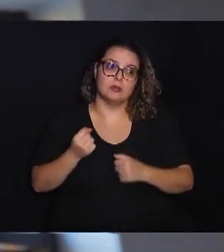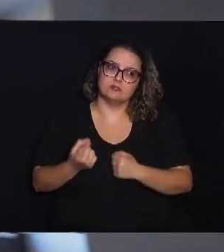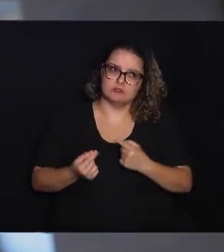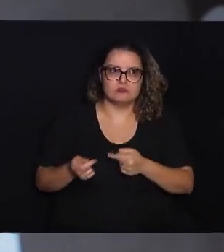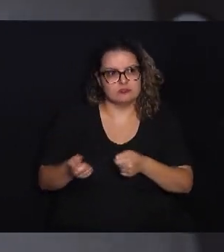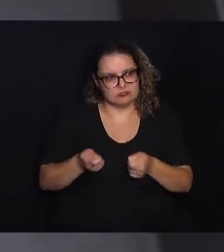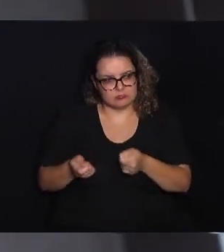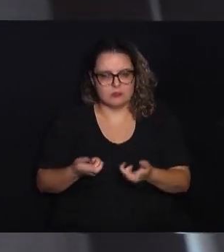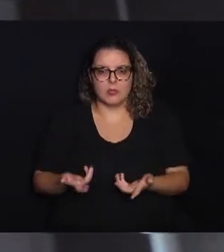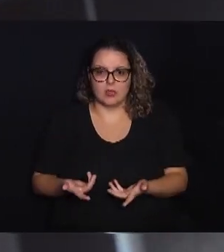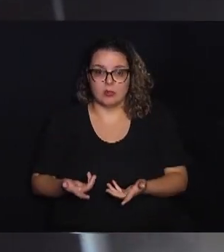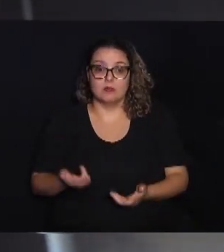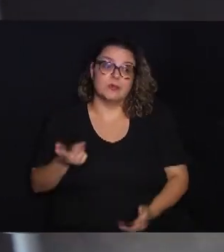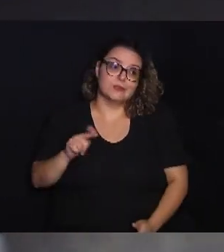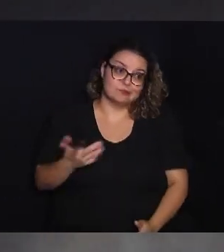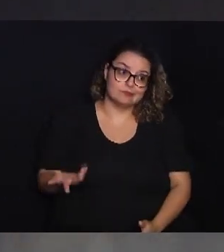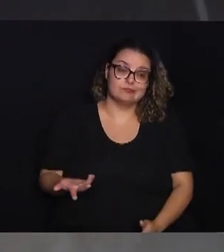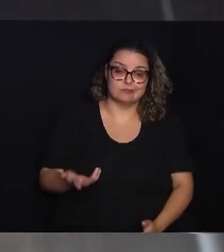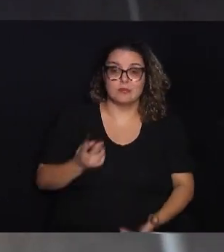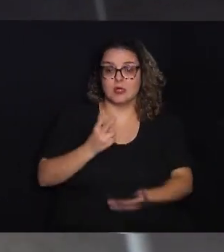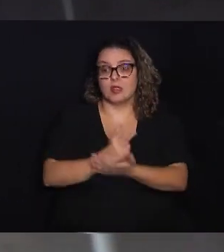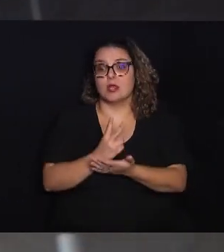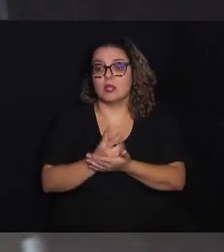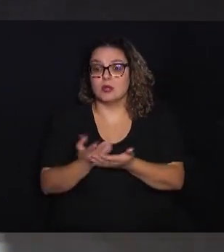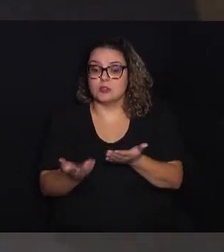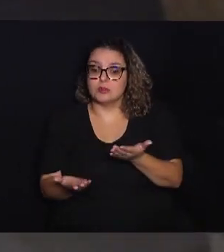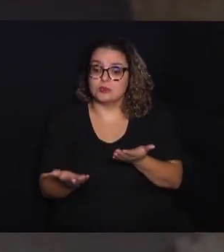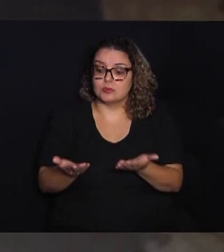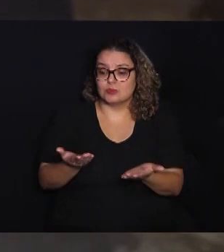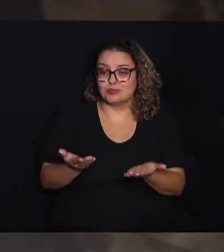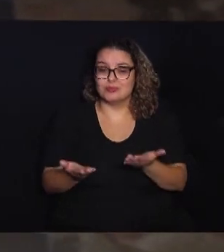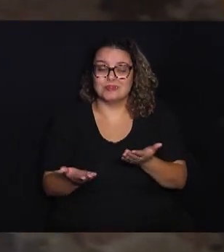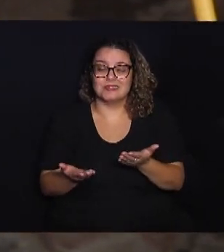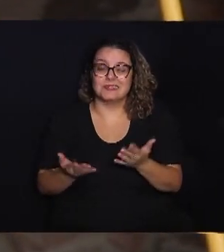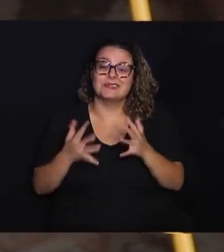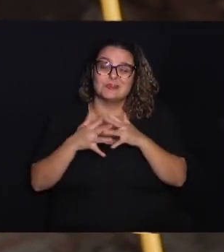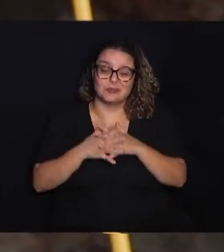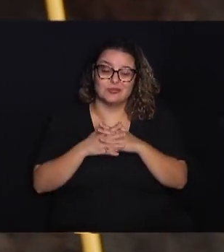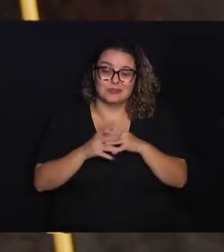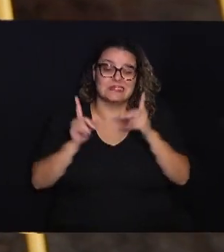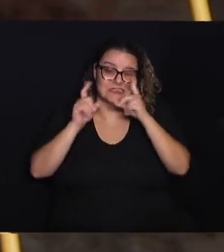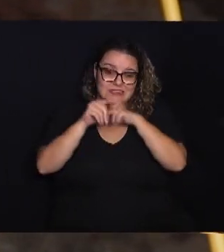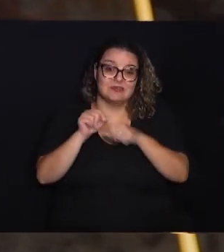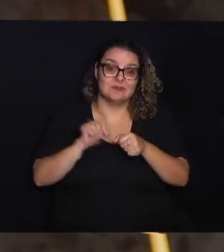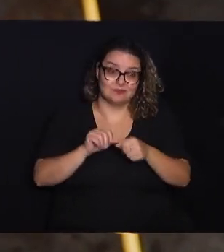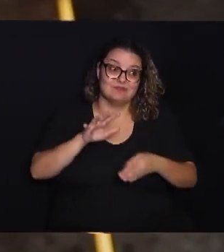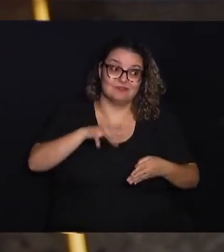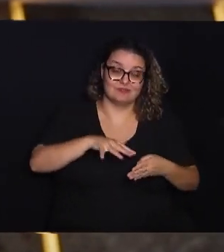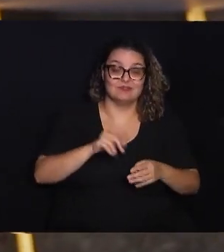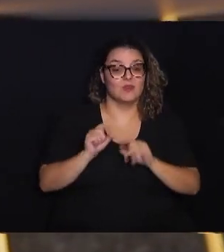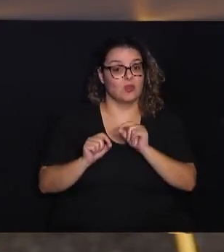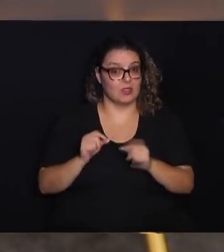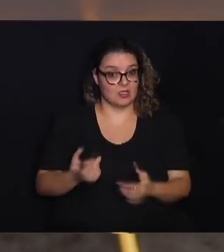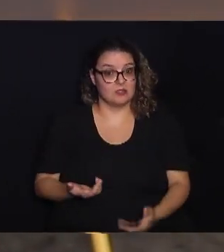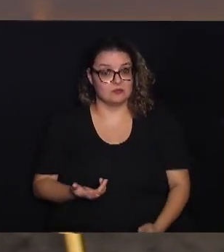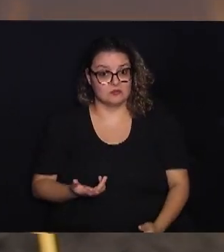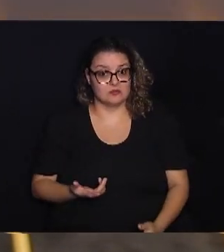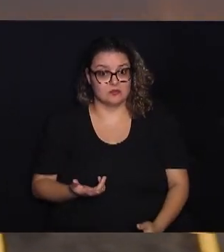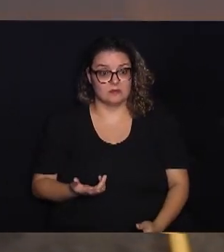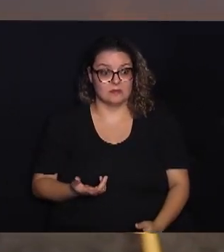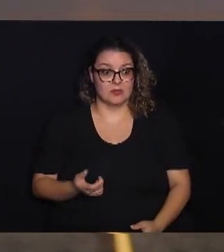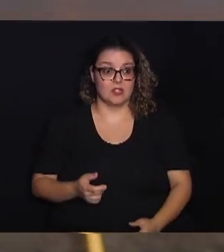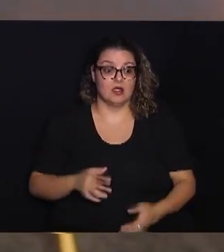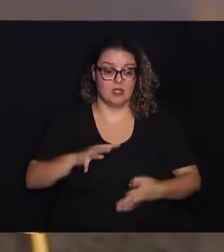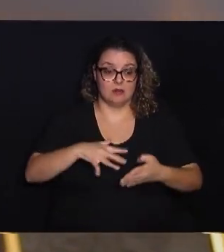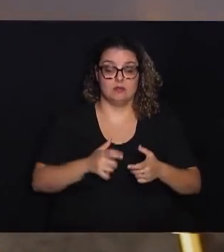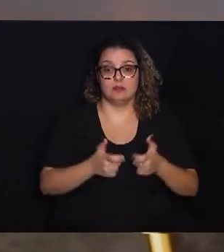pode gerar algum tipo de economia. Mas, de novo, é sempre um balanço confuso e difícil de fazer na conta, que é o seguinte: a